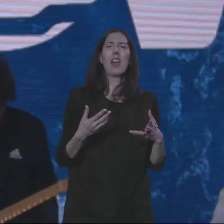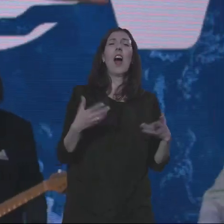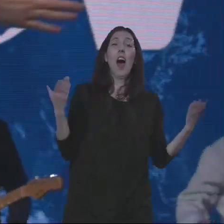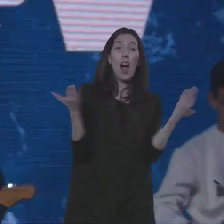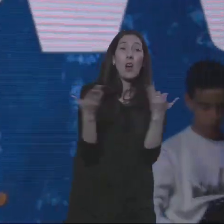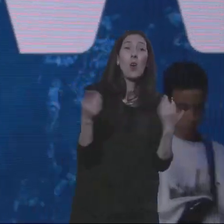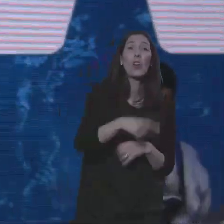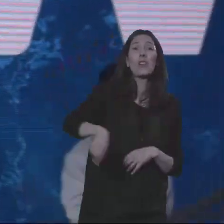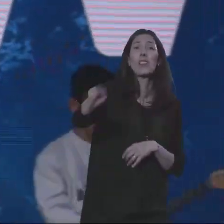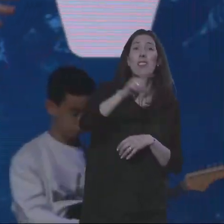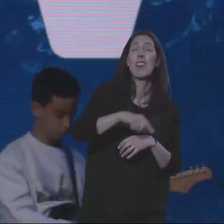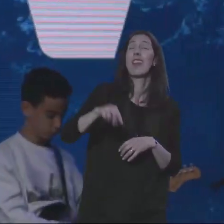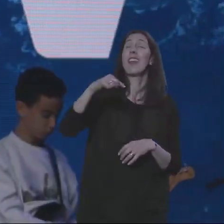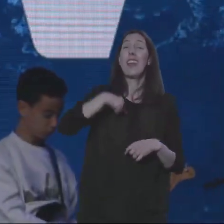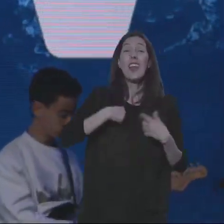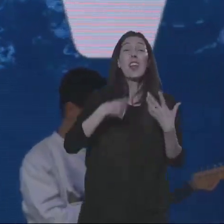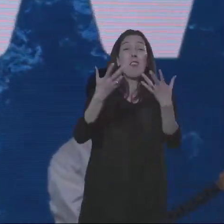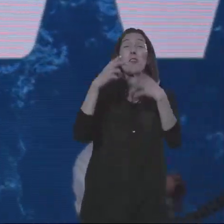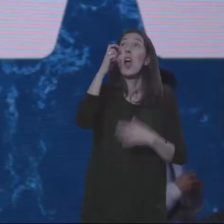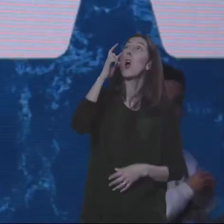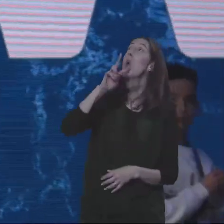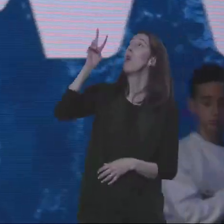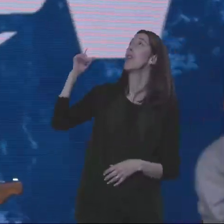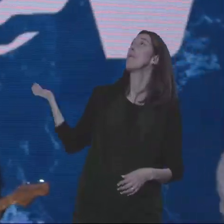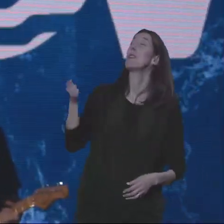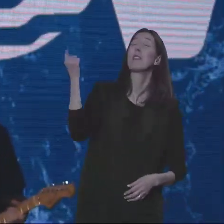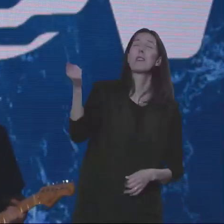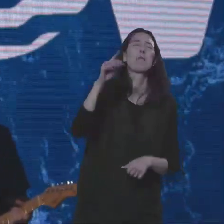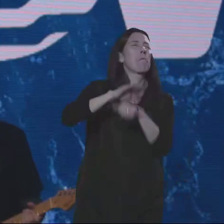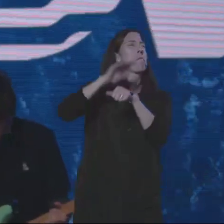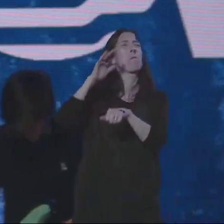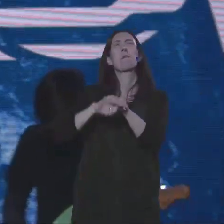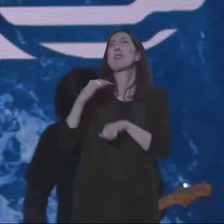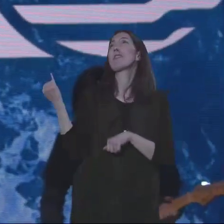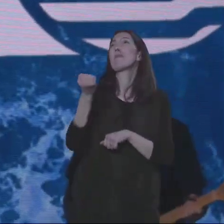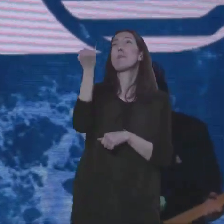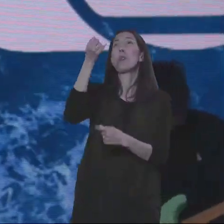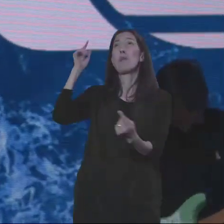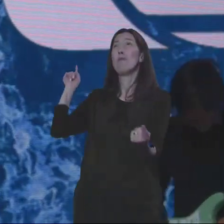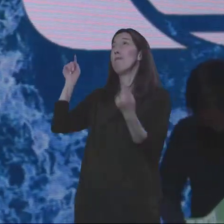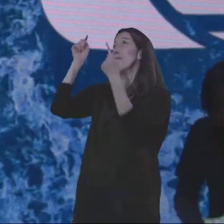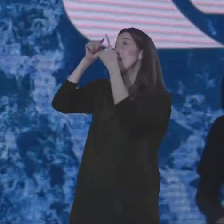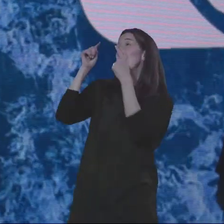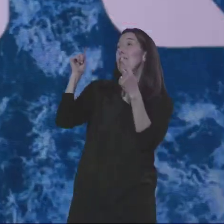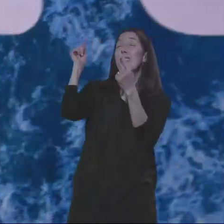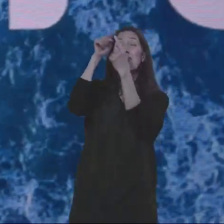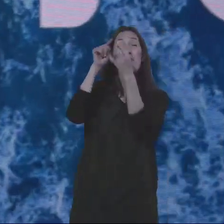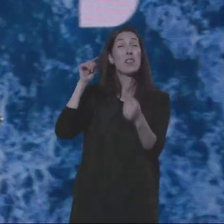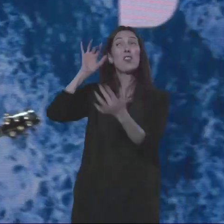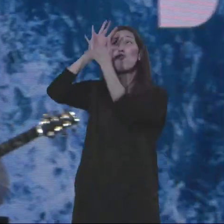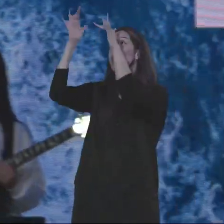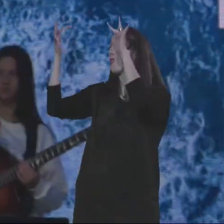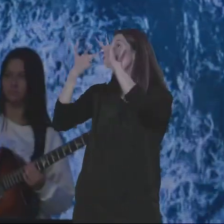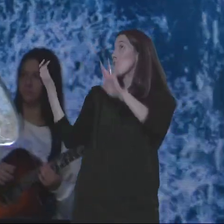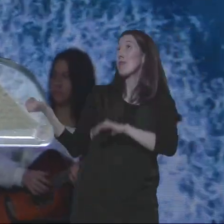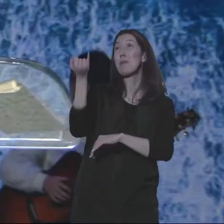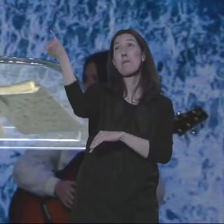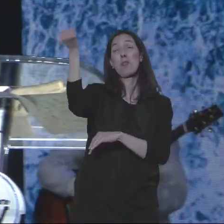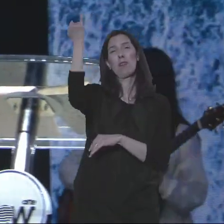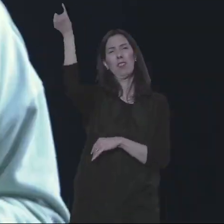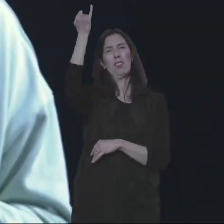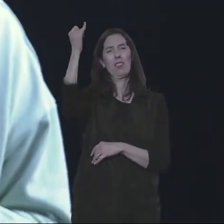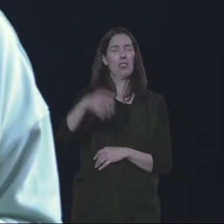para a eternidade, chega, só uma coisa importa, só uma coisa importa, só Jesus importa,